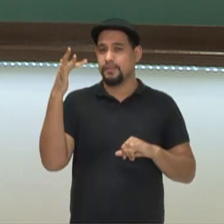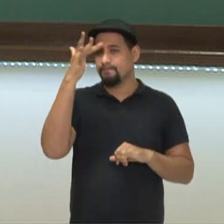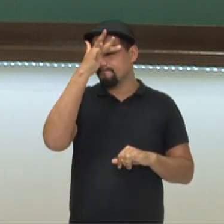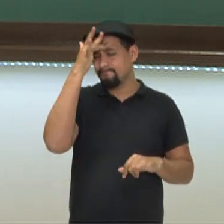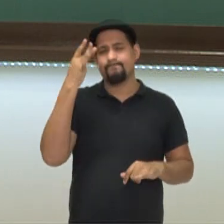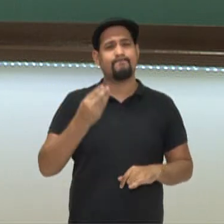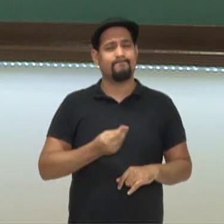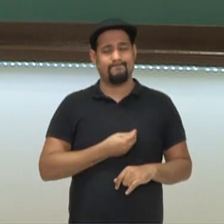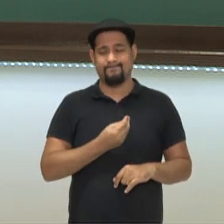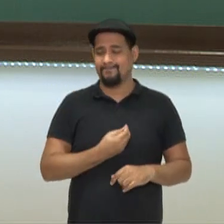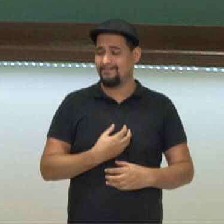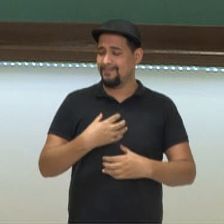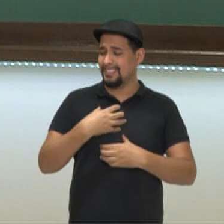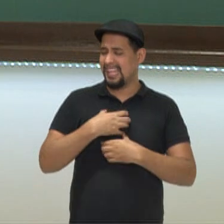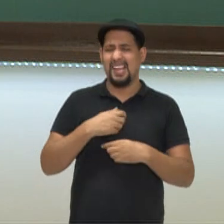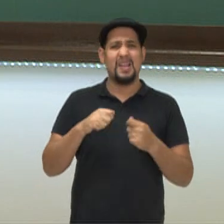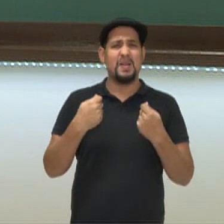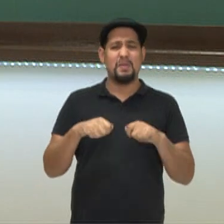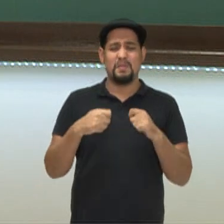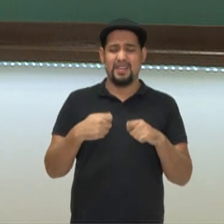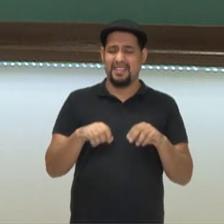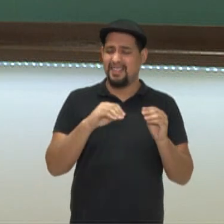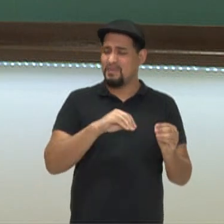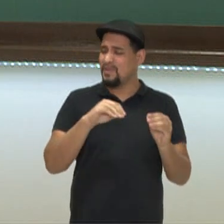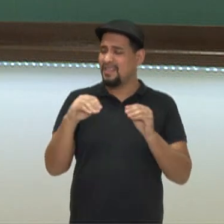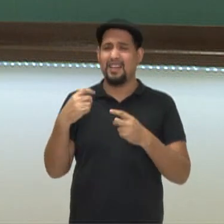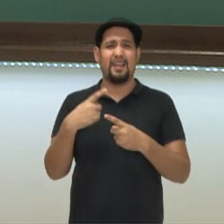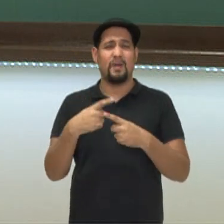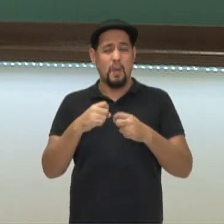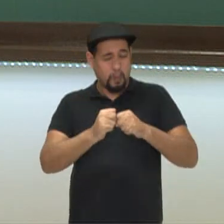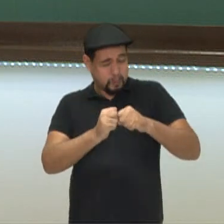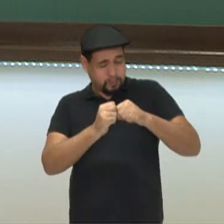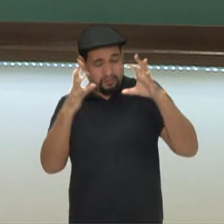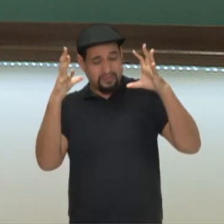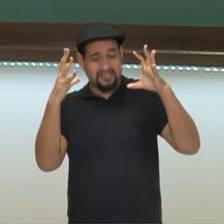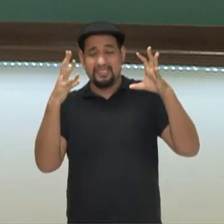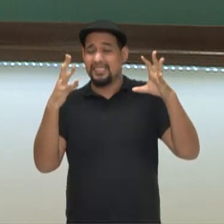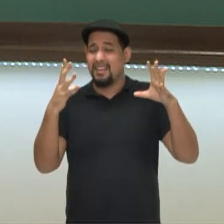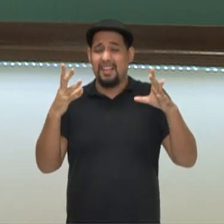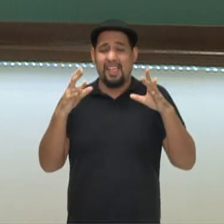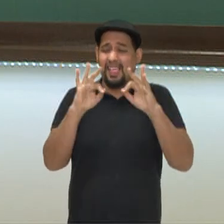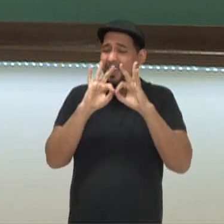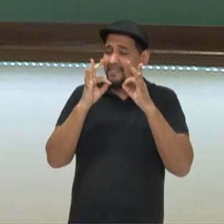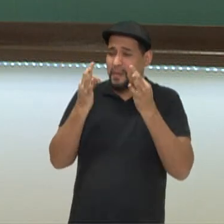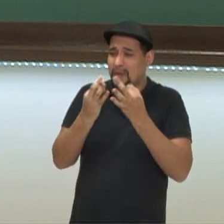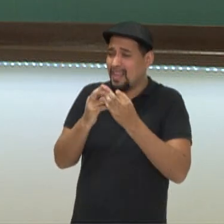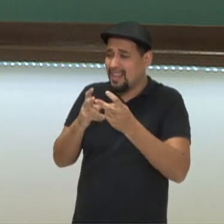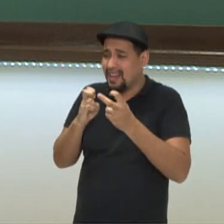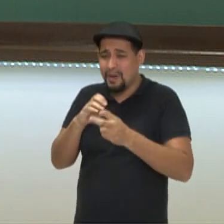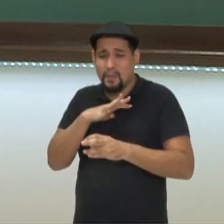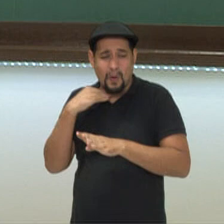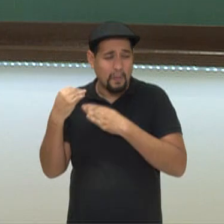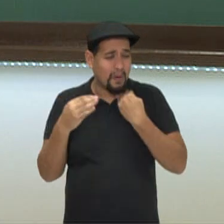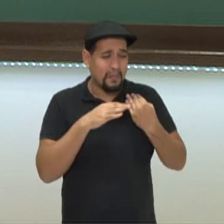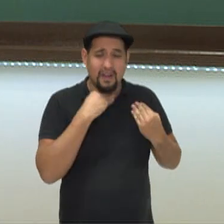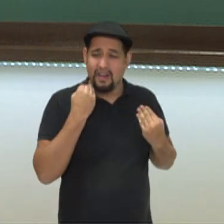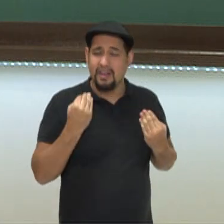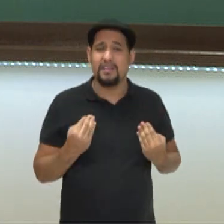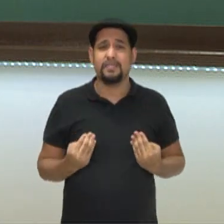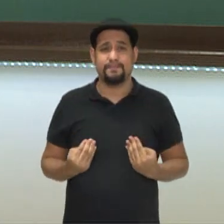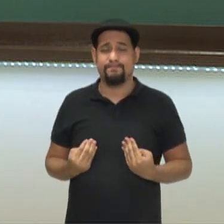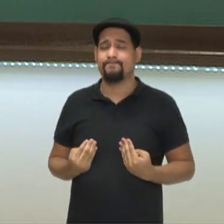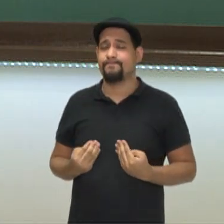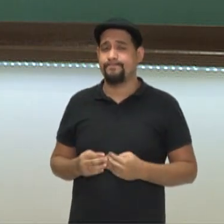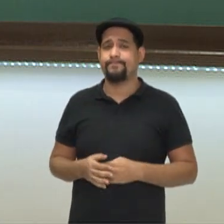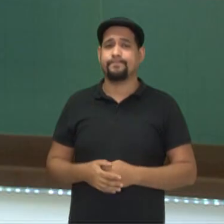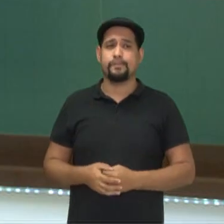viveu ali uma situação que precisa sair em meio à bomba, em meio a ver a família morrendo, gente. O que é isso? Então,